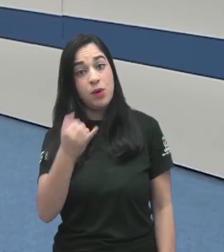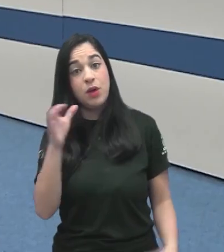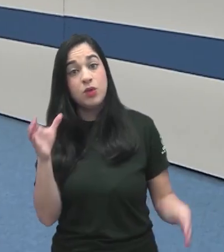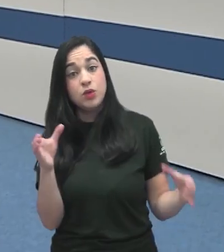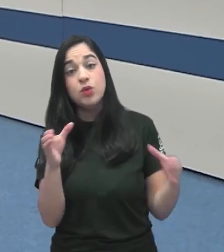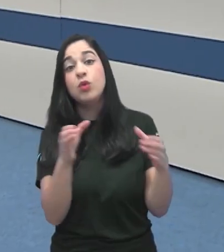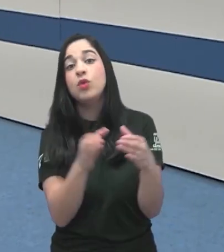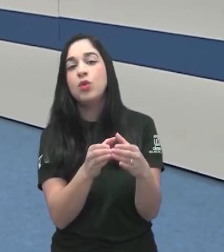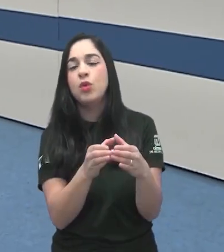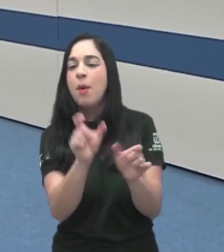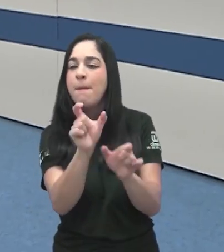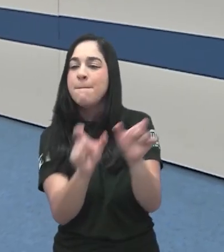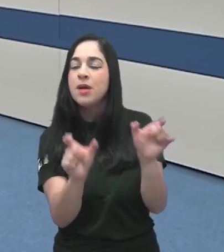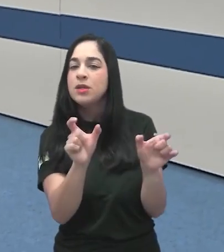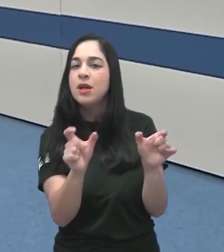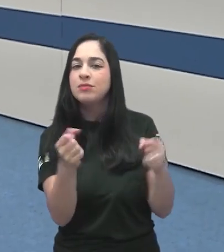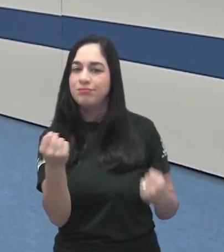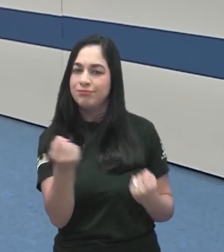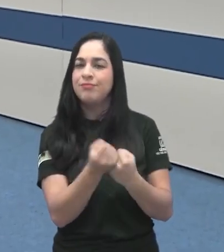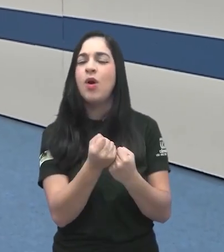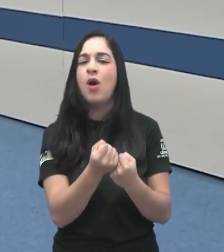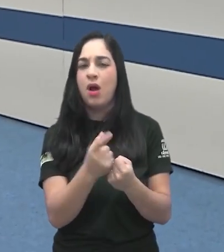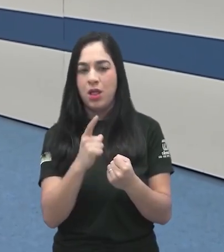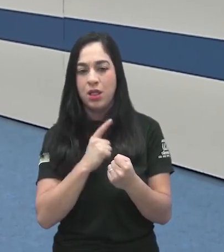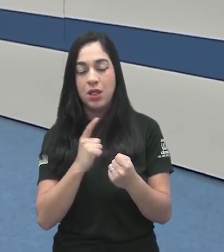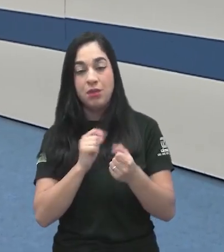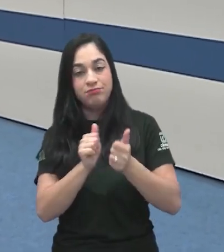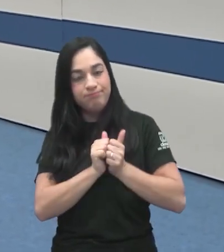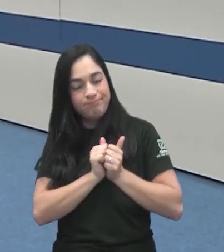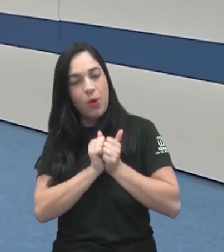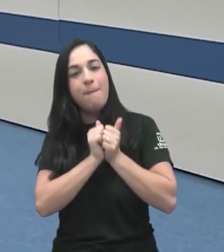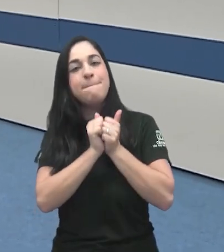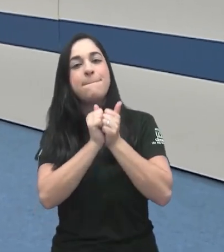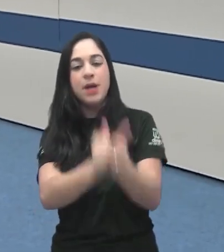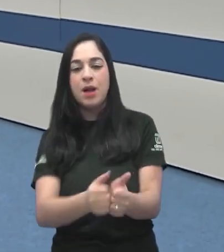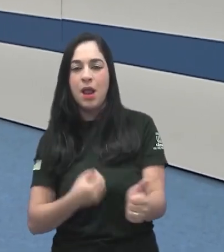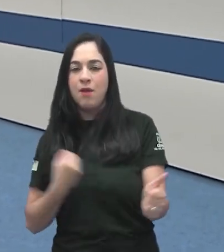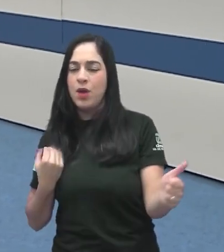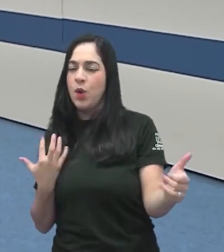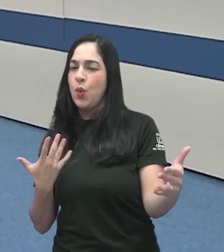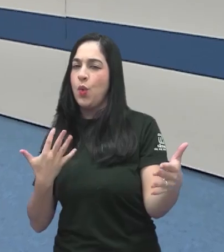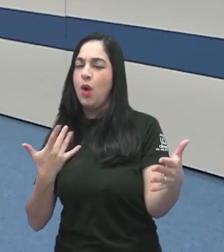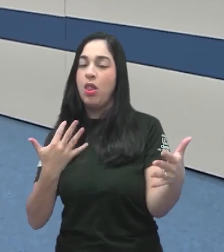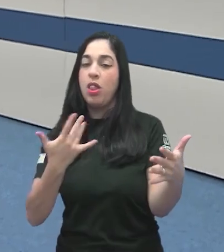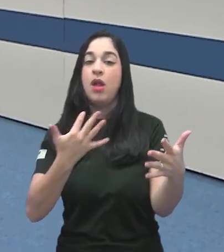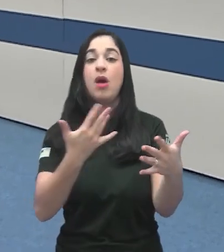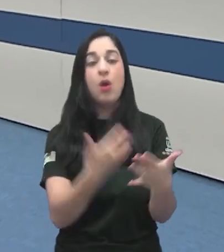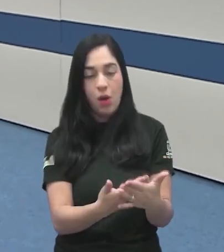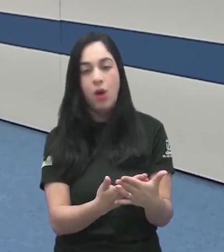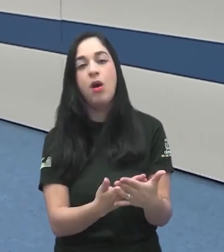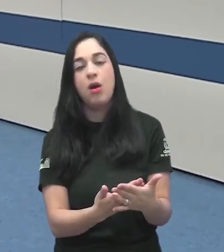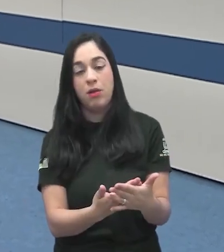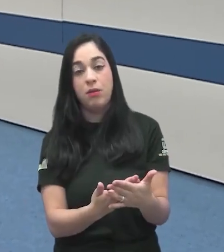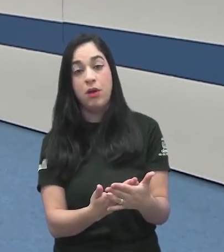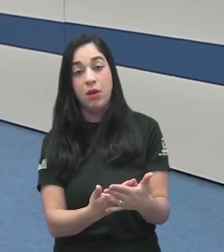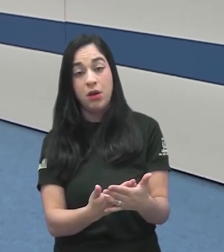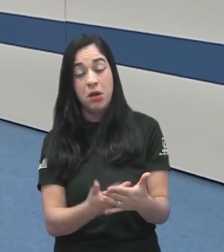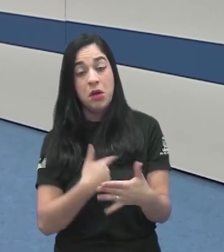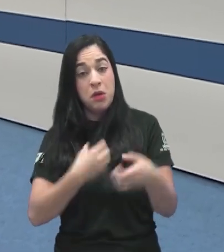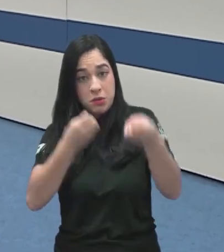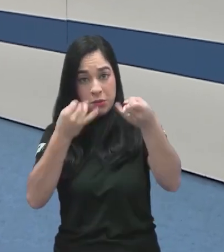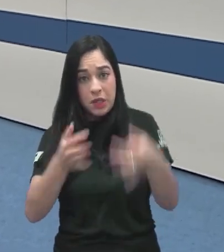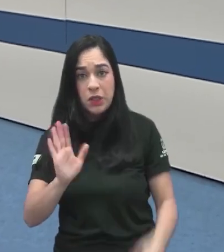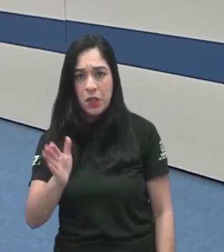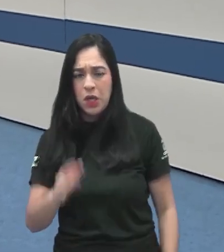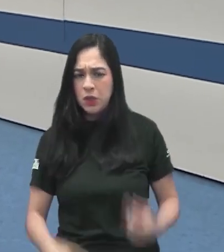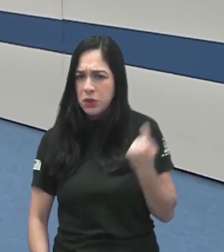você ter um grupo, você ter companheiros e companheiras ao seu lado ao longo da nossa trajetória, da nossa luta.